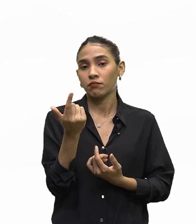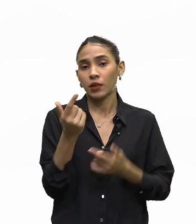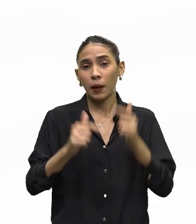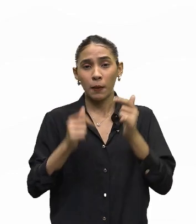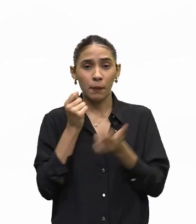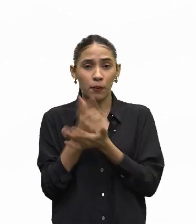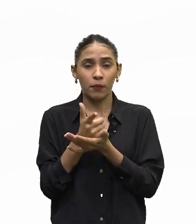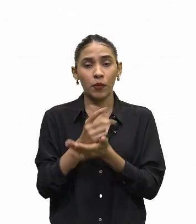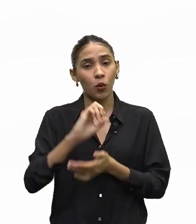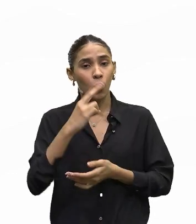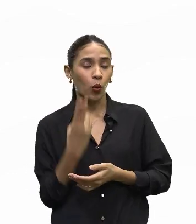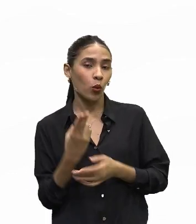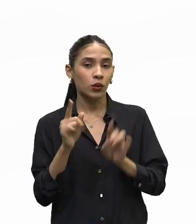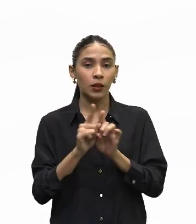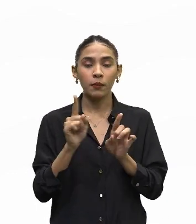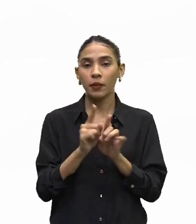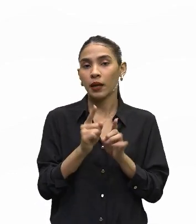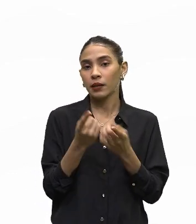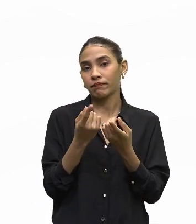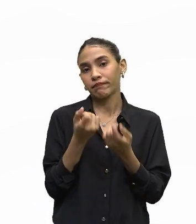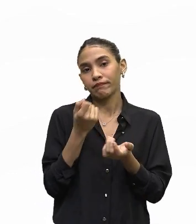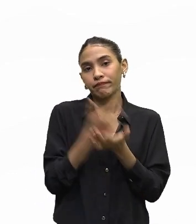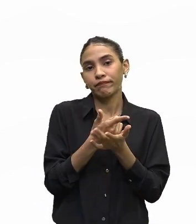de comprar o que é necessário.